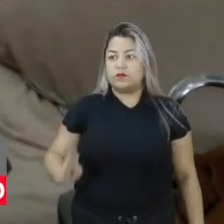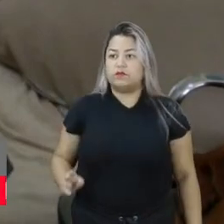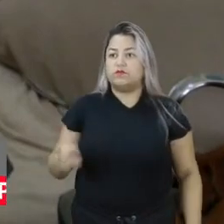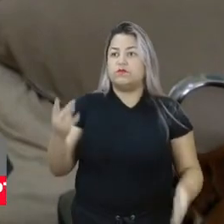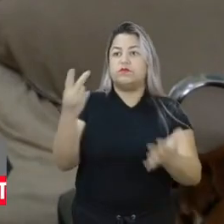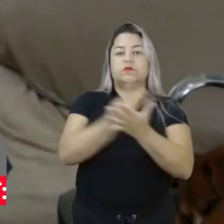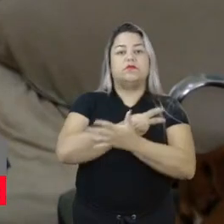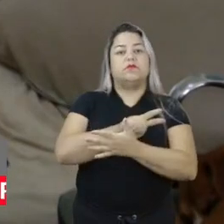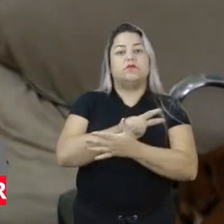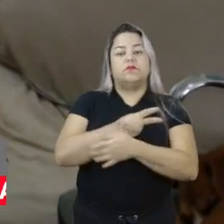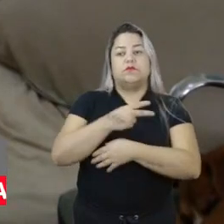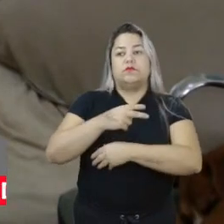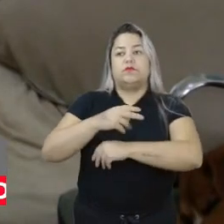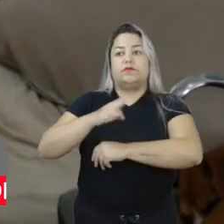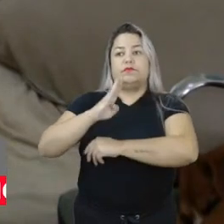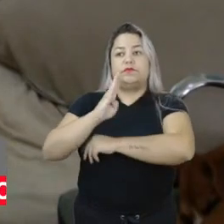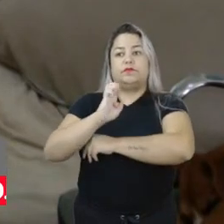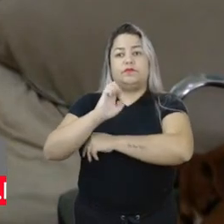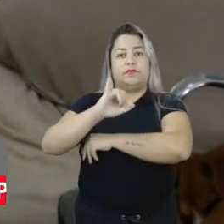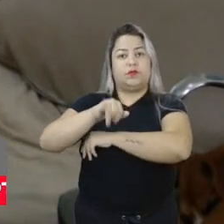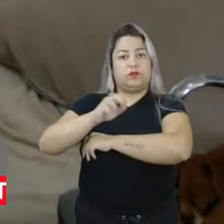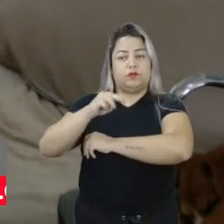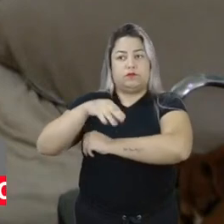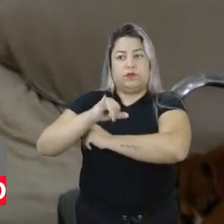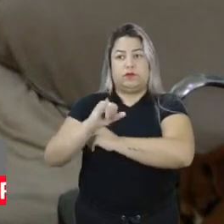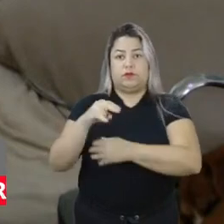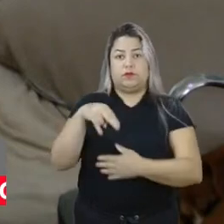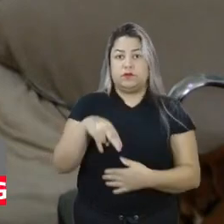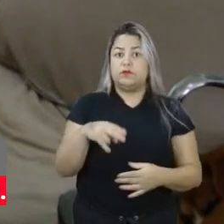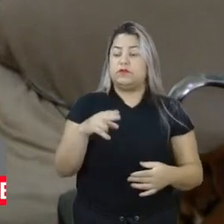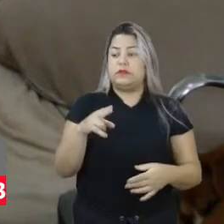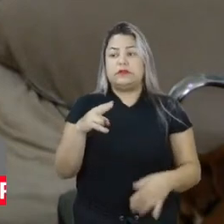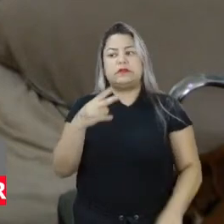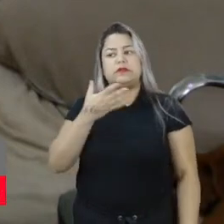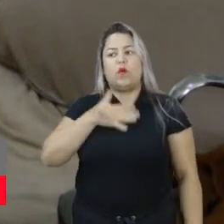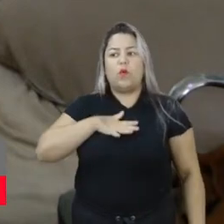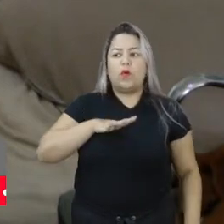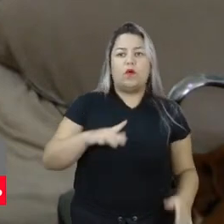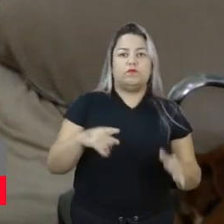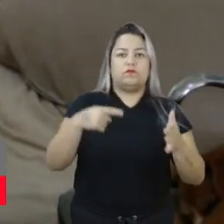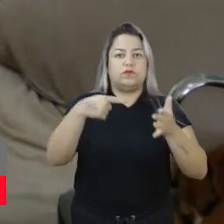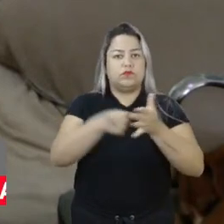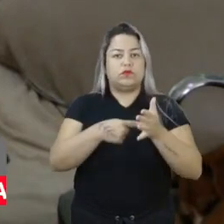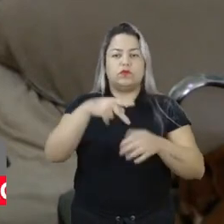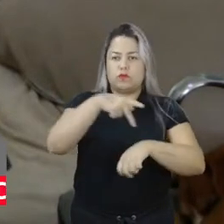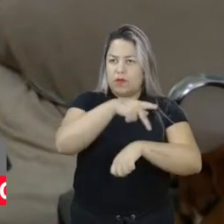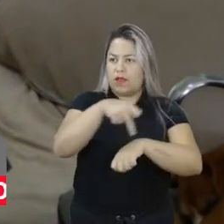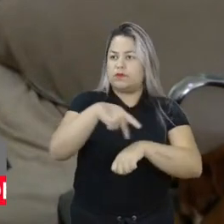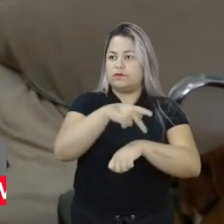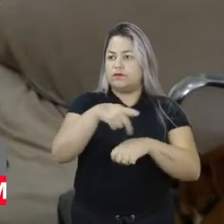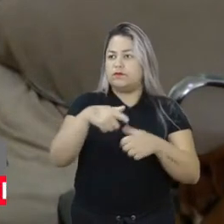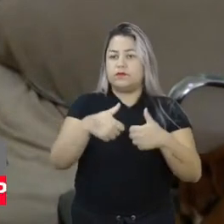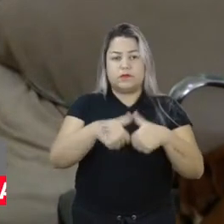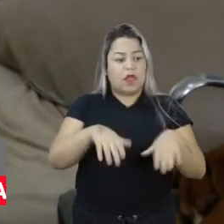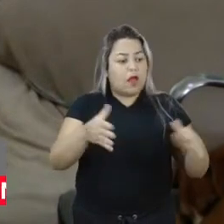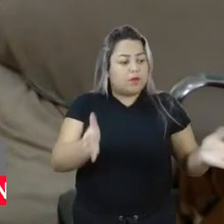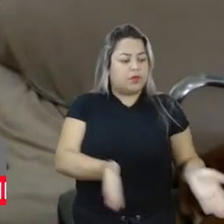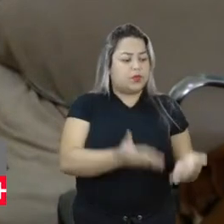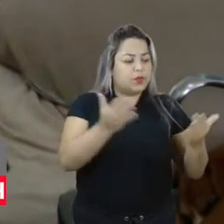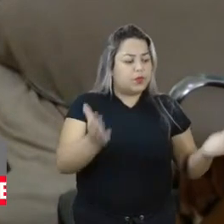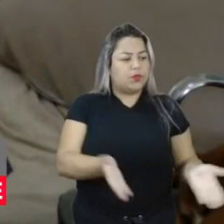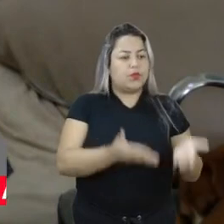porque o extremista Benjamin Netanyahu não gosta quando alguém denuncia ao mundo que o seu país está promovendo